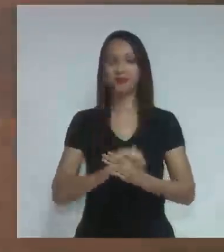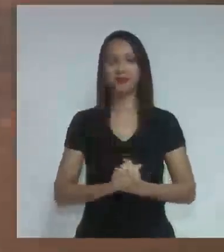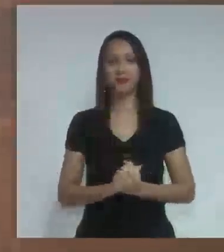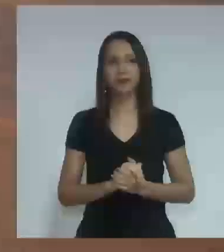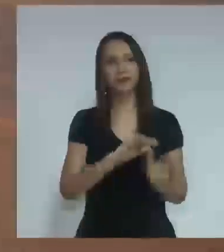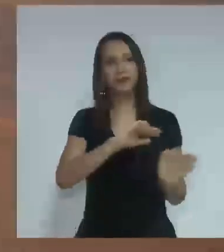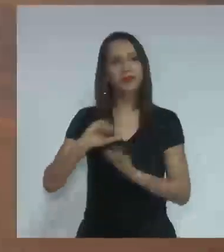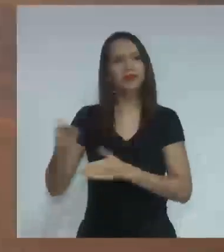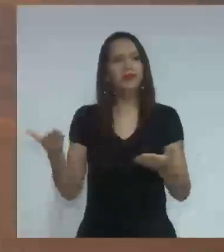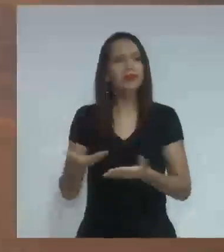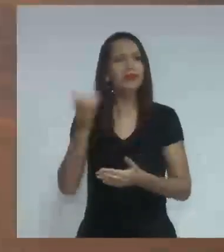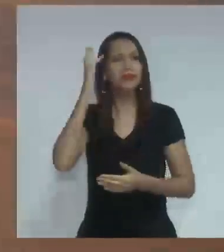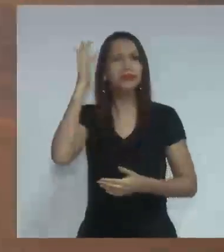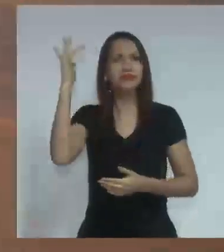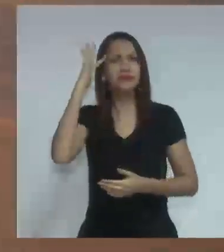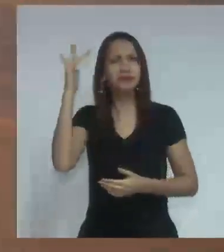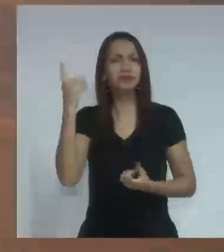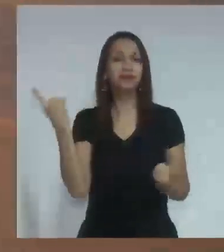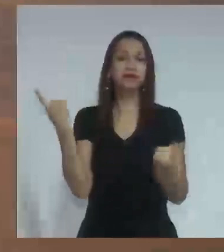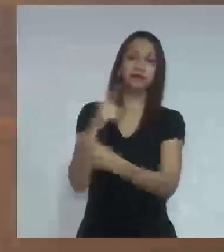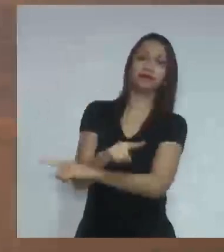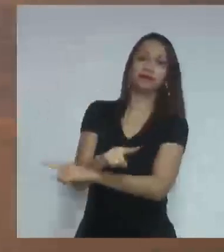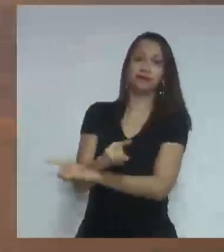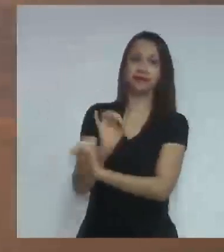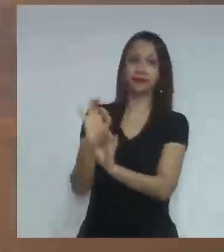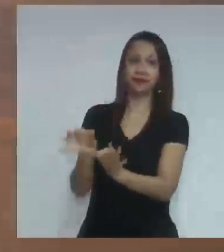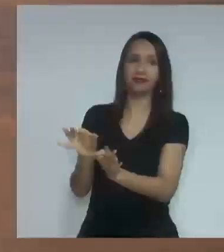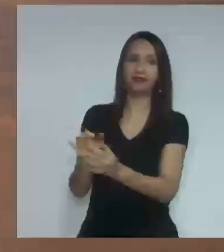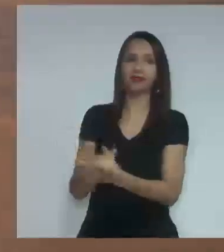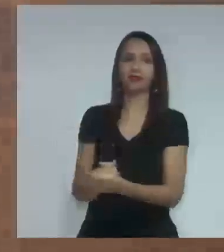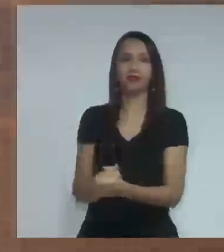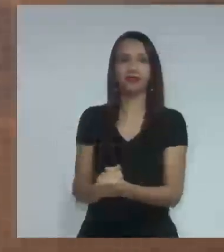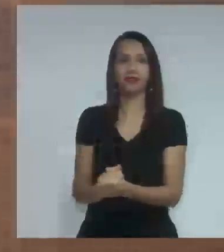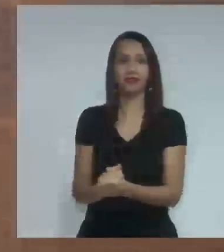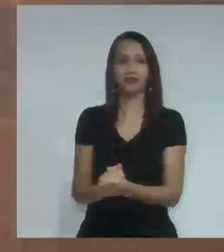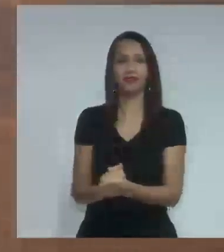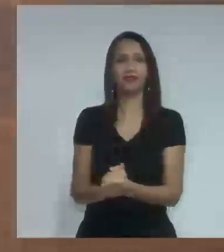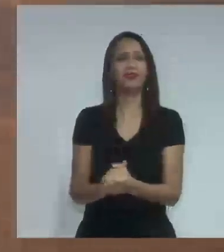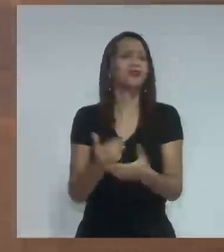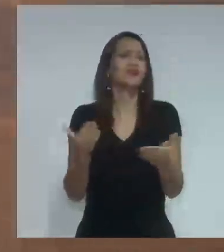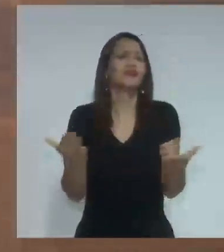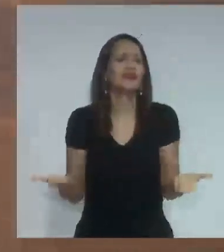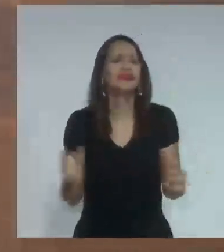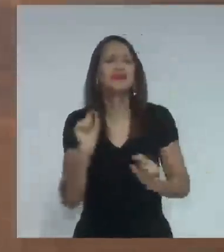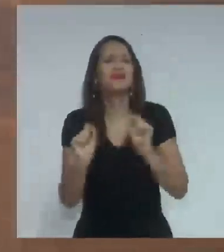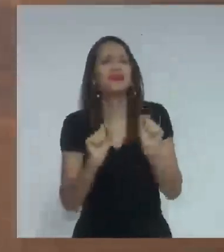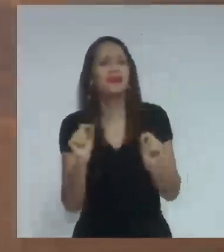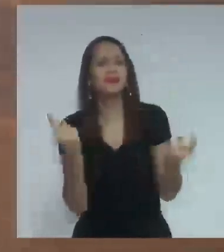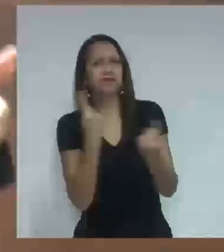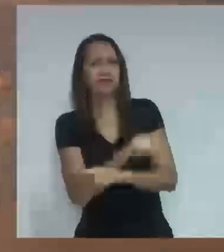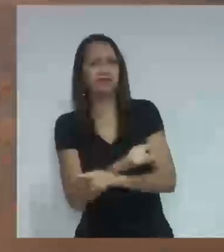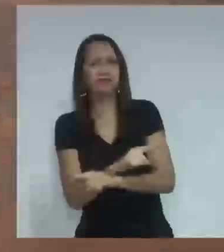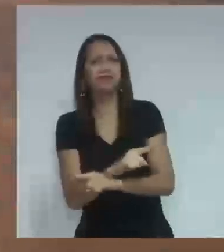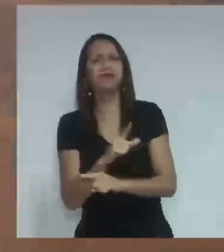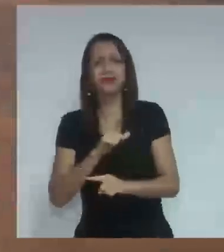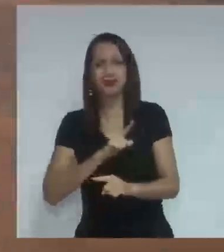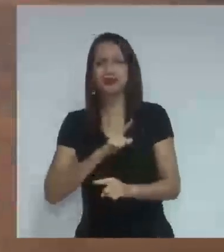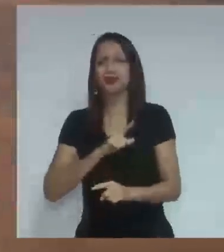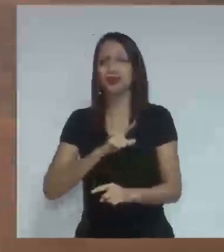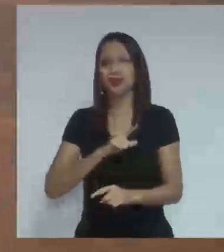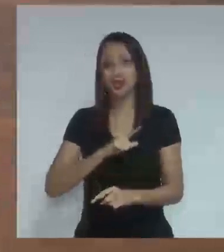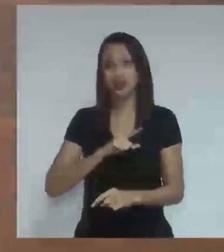Agora, eu fico imaginando se fosse da oposição, né? Ou dita oposição, porque eu acho que tem oposição de ideias,